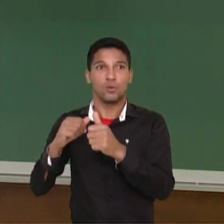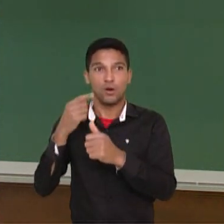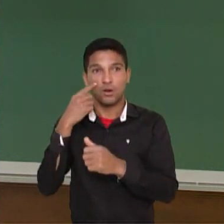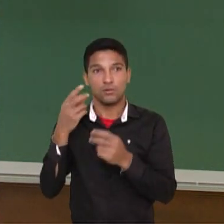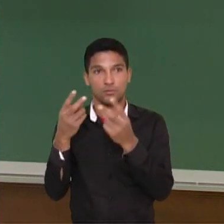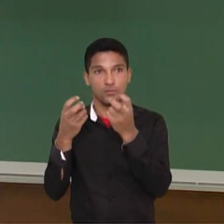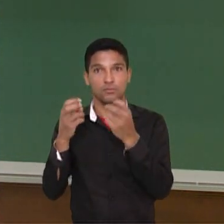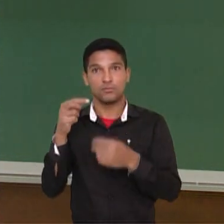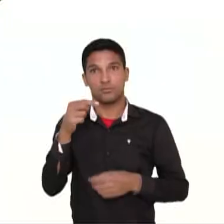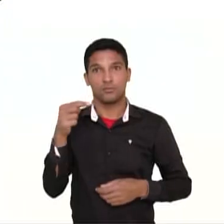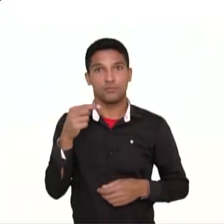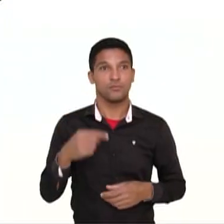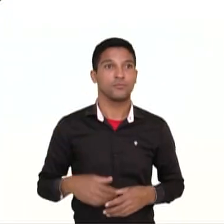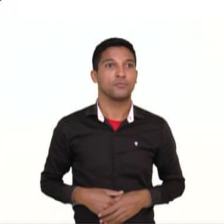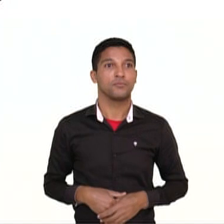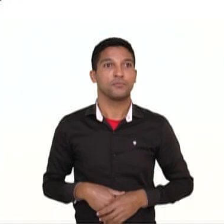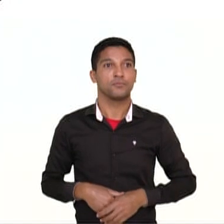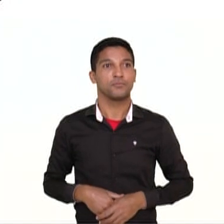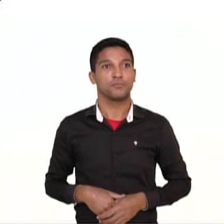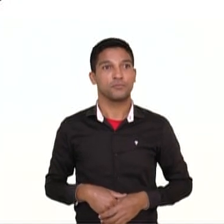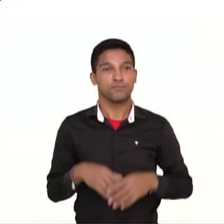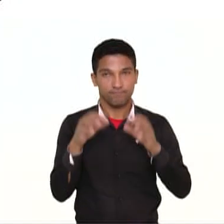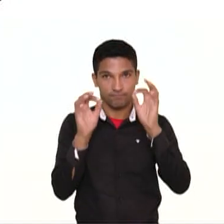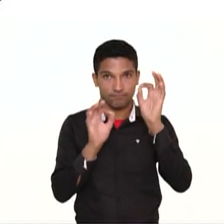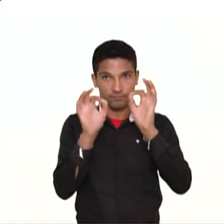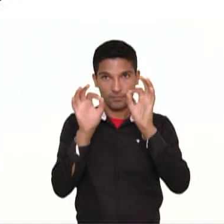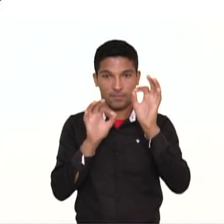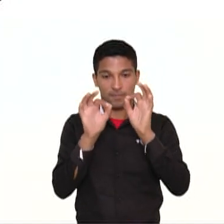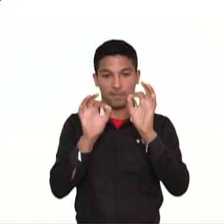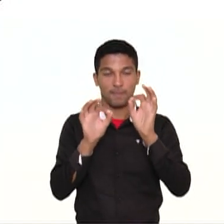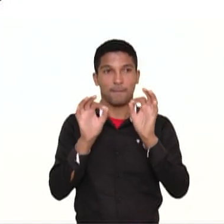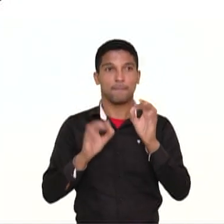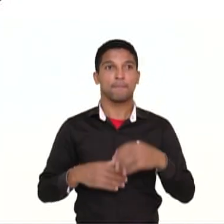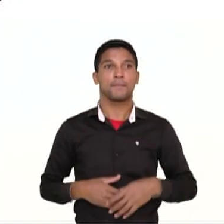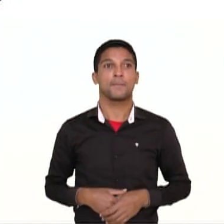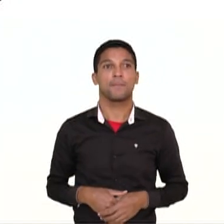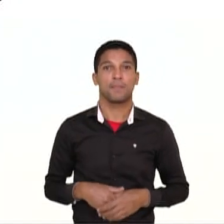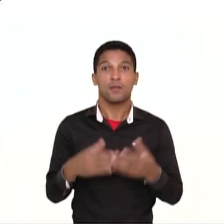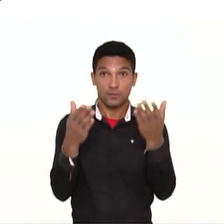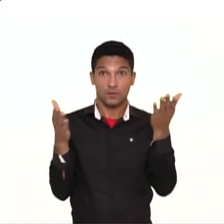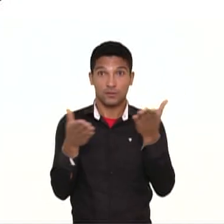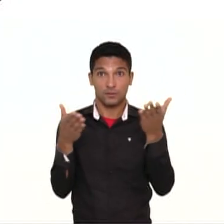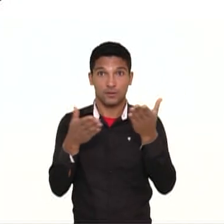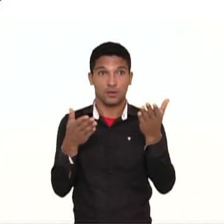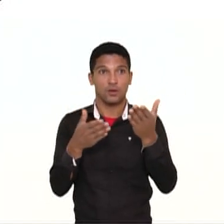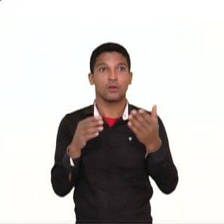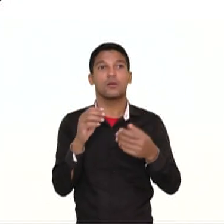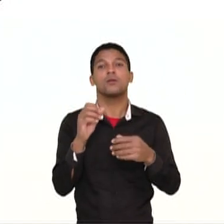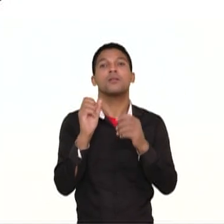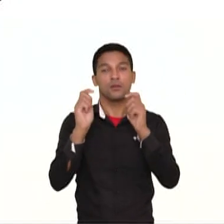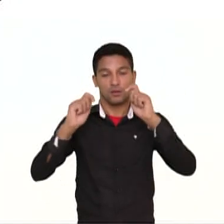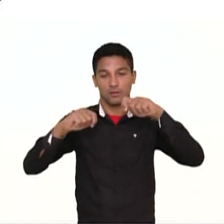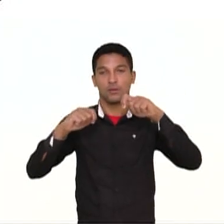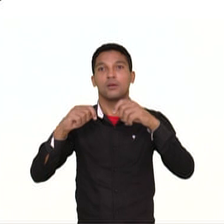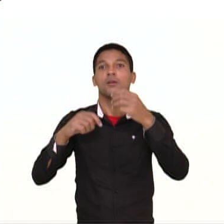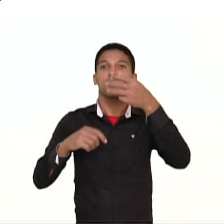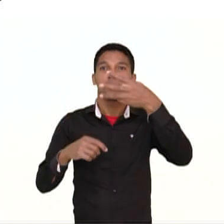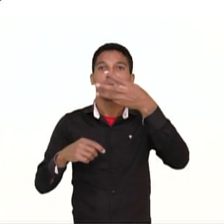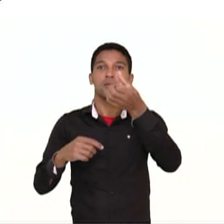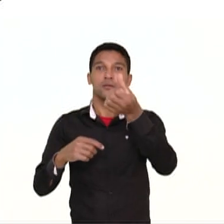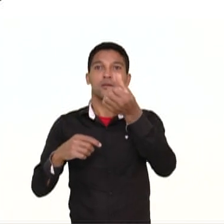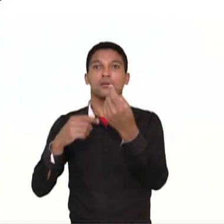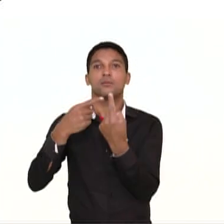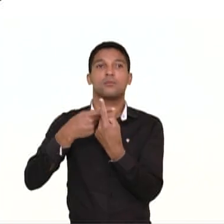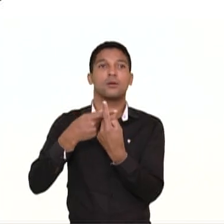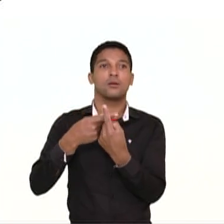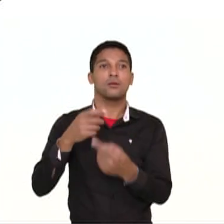positivo. Beleza? Tranquilo? E aí o que eu posso fazer aqui é 36 mais 85, que é o 121